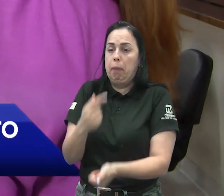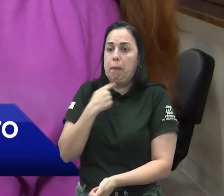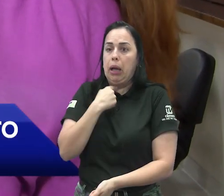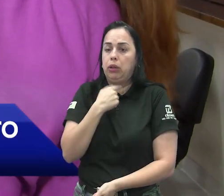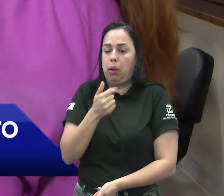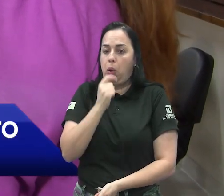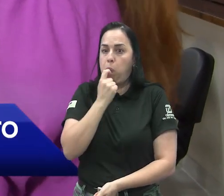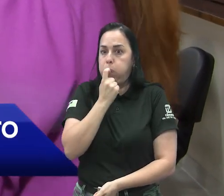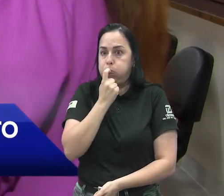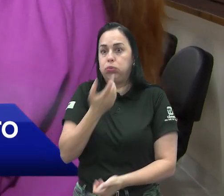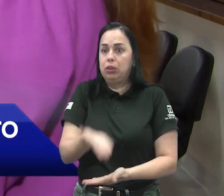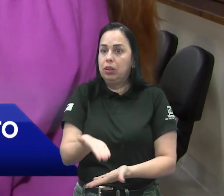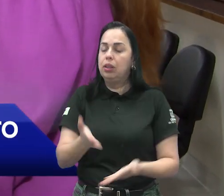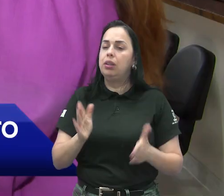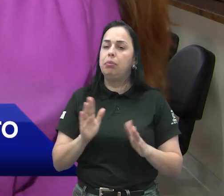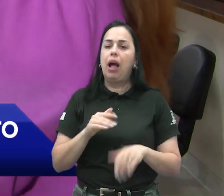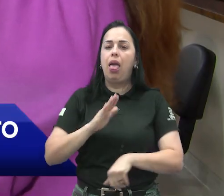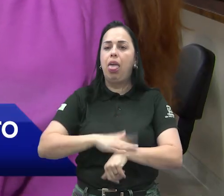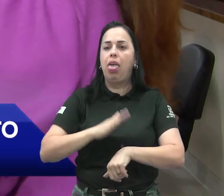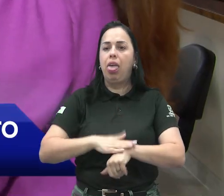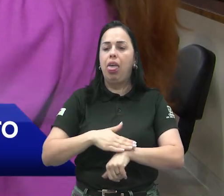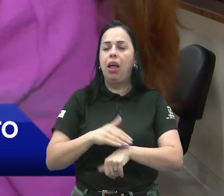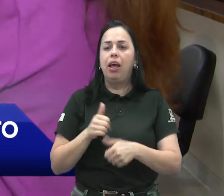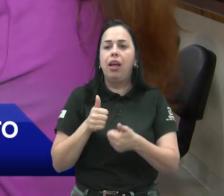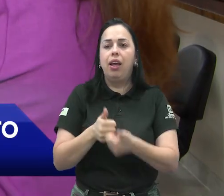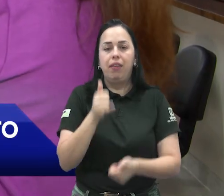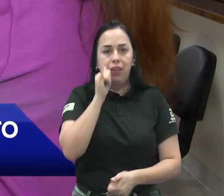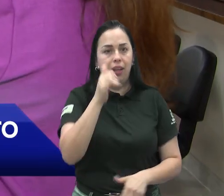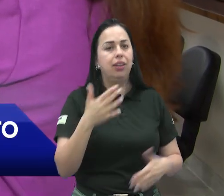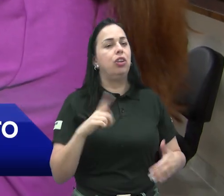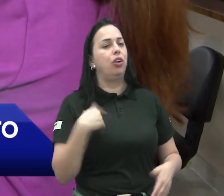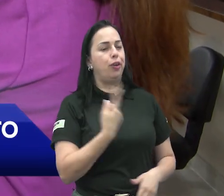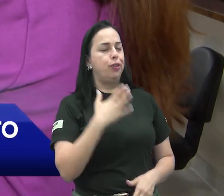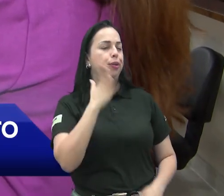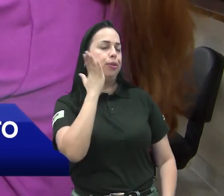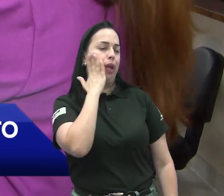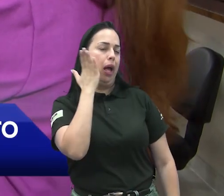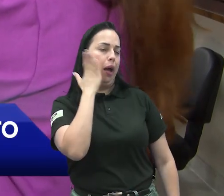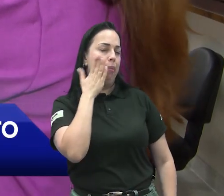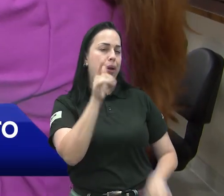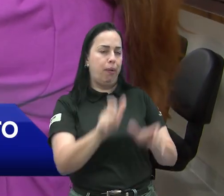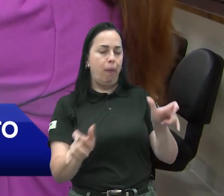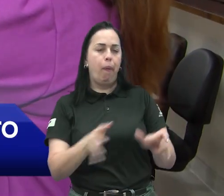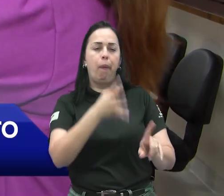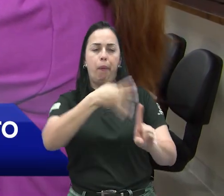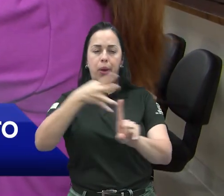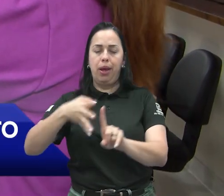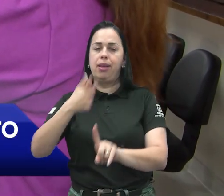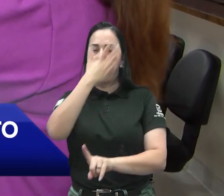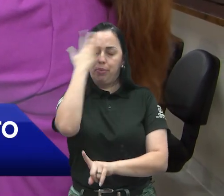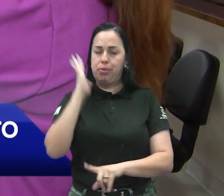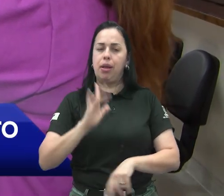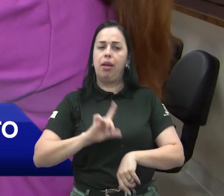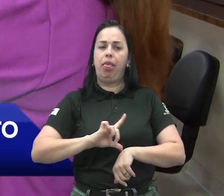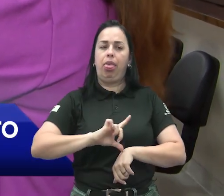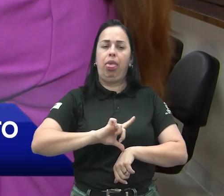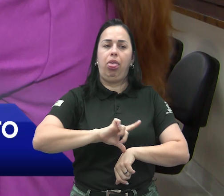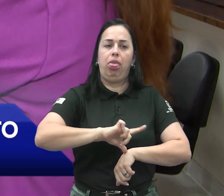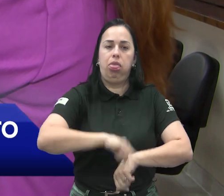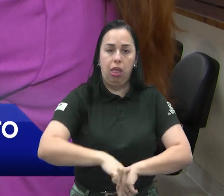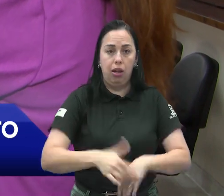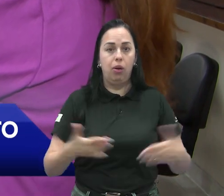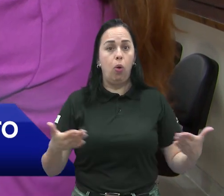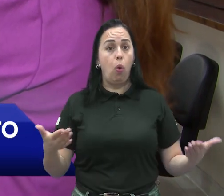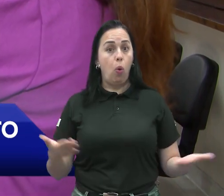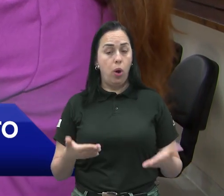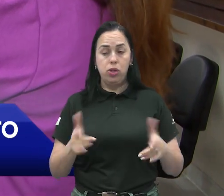logo maio está aí e é importante não deixar para a última hora. A gente conhece o eleitorado brasileiro, infelizmente as pessoas deixam mesmo para a última